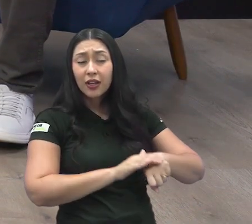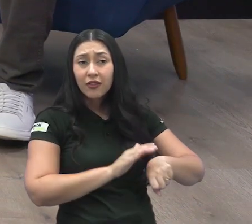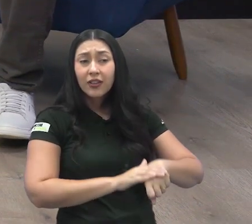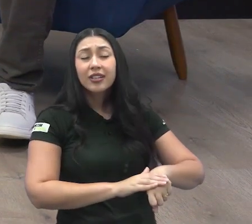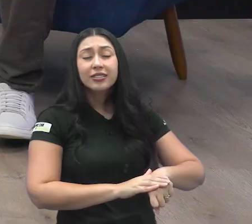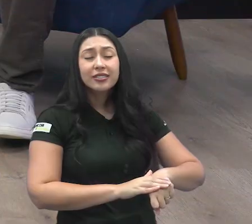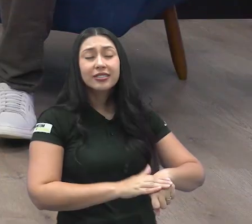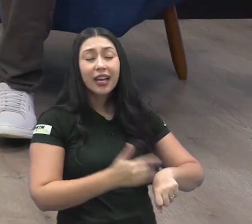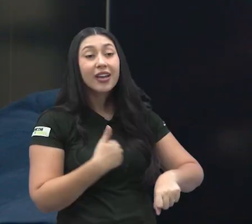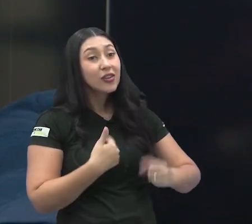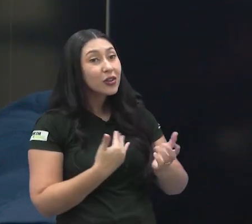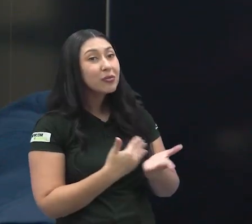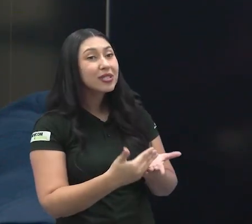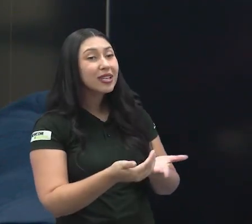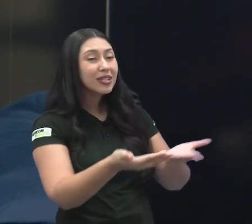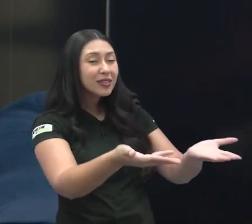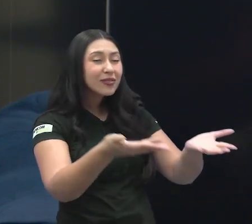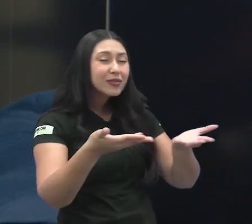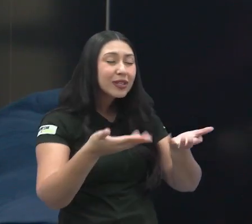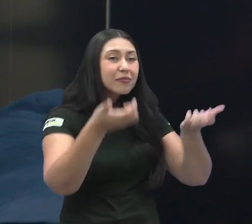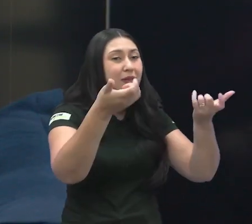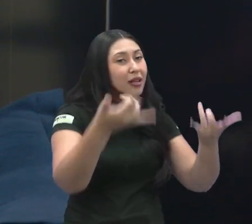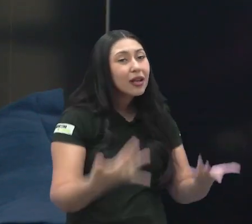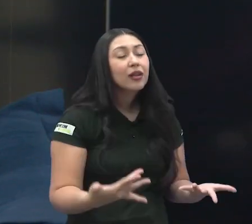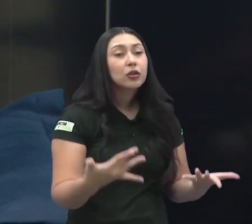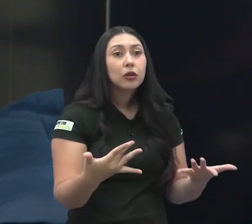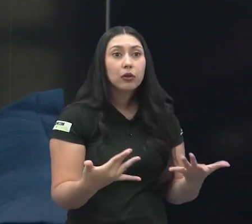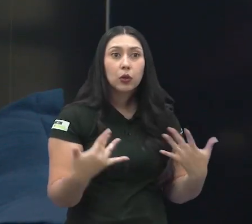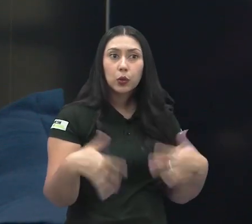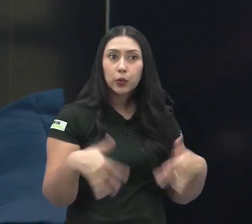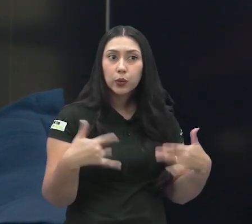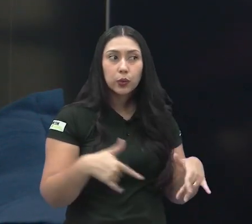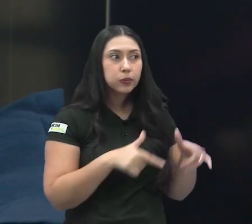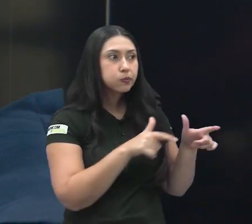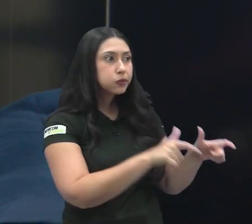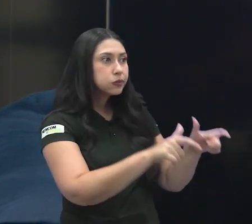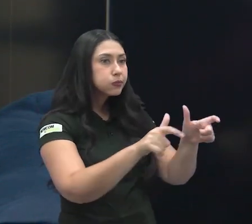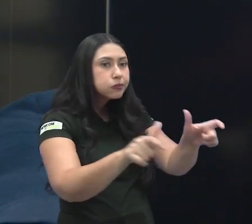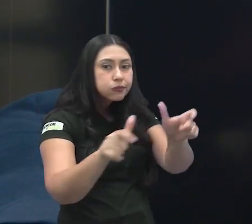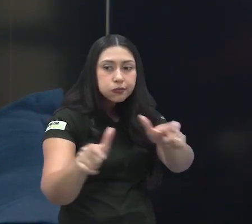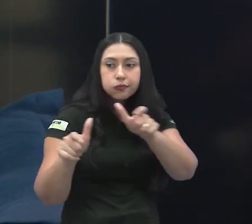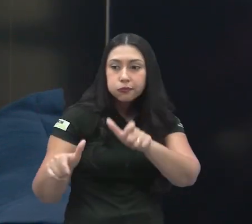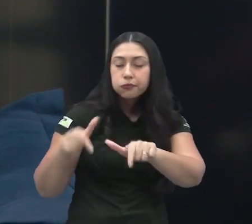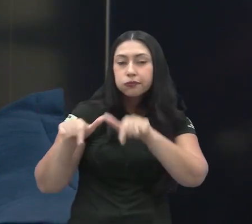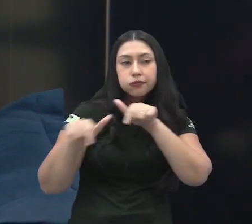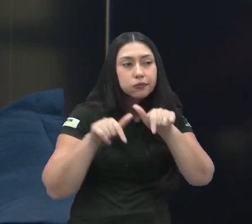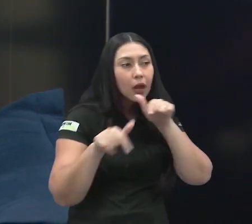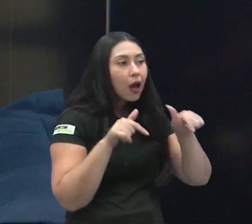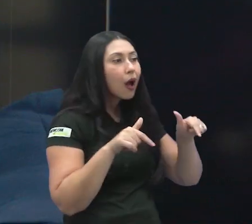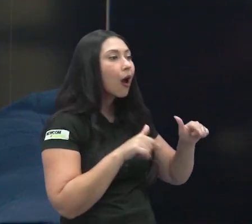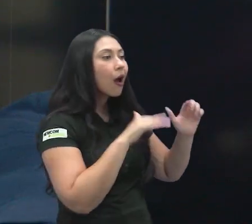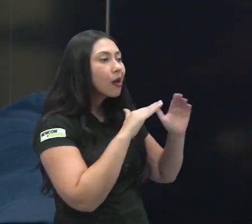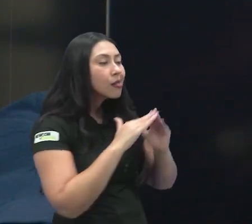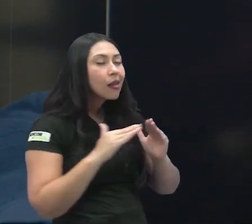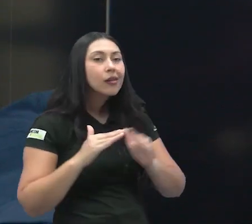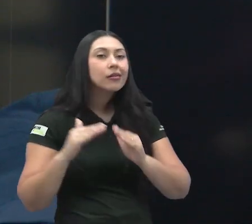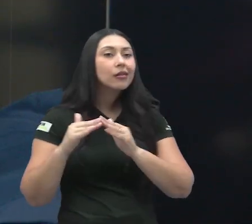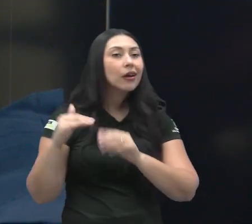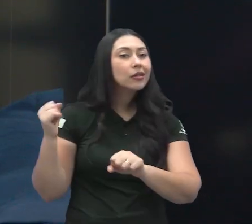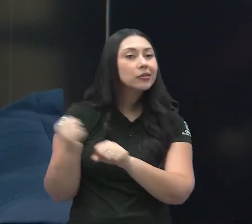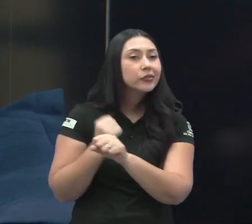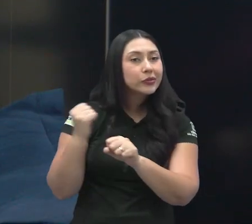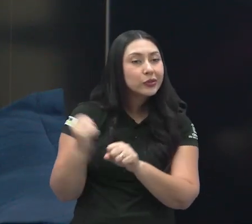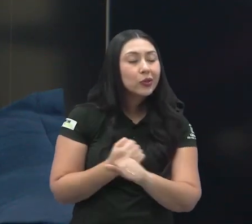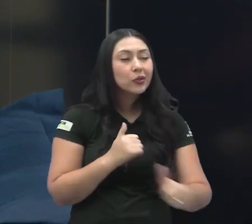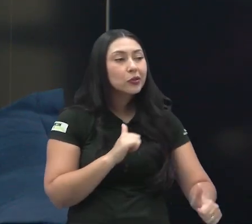realiza, né? Eu comecei aqui chamando o senhor e falando da amplitude das áreas que o senhor atua, né? Habitação, infraestrutura, esporte,